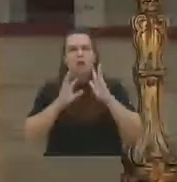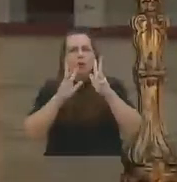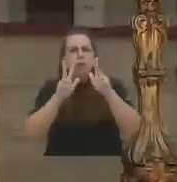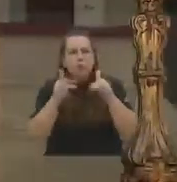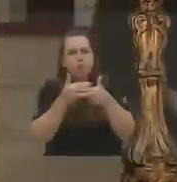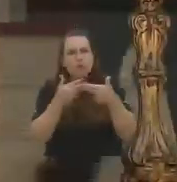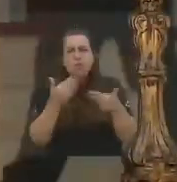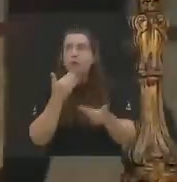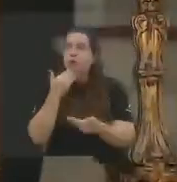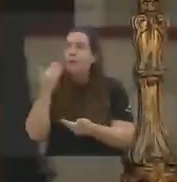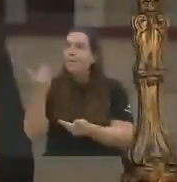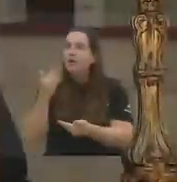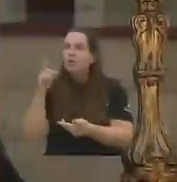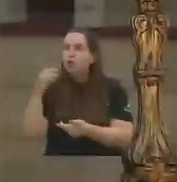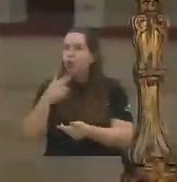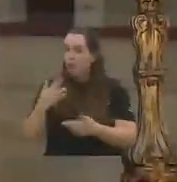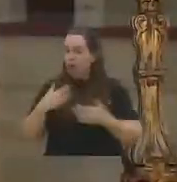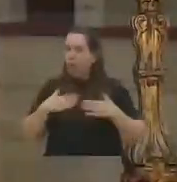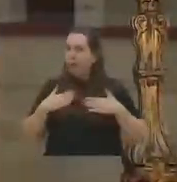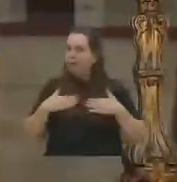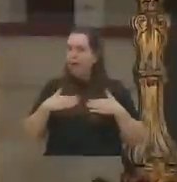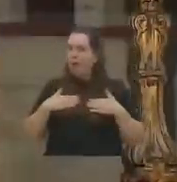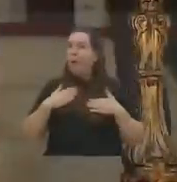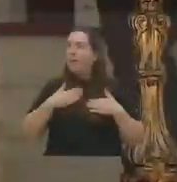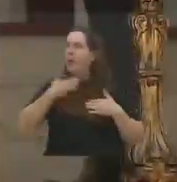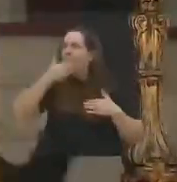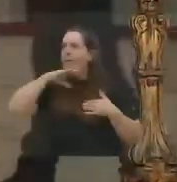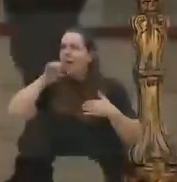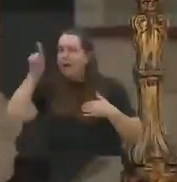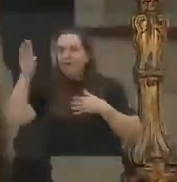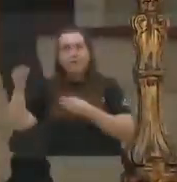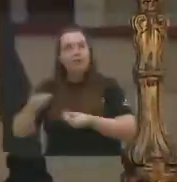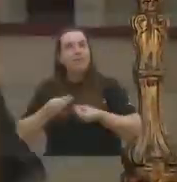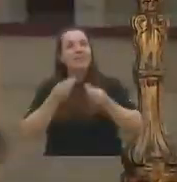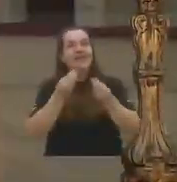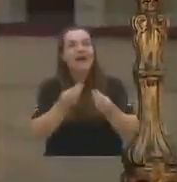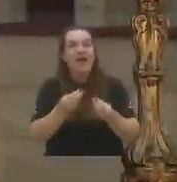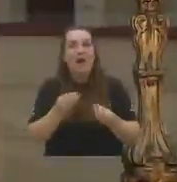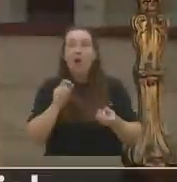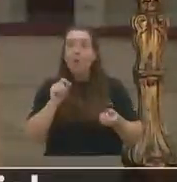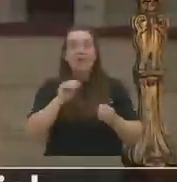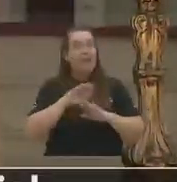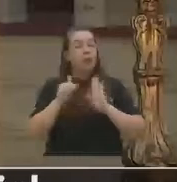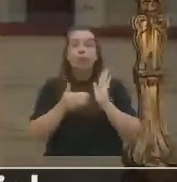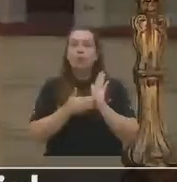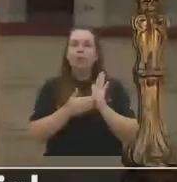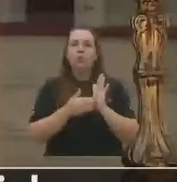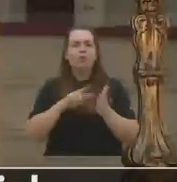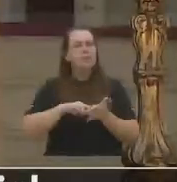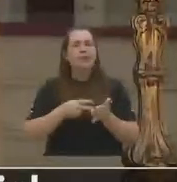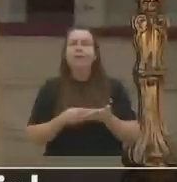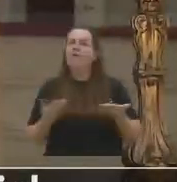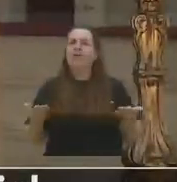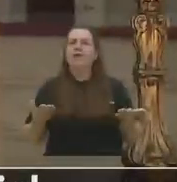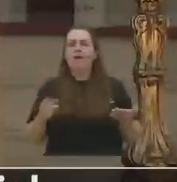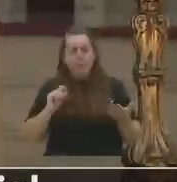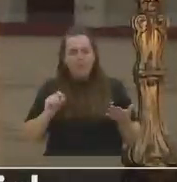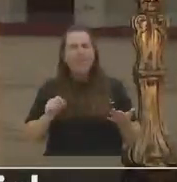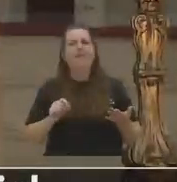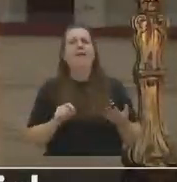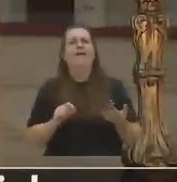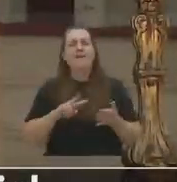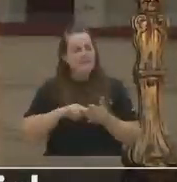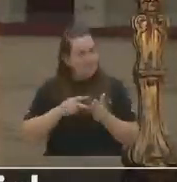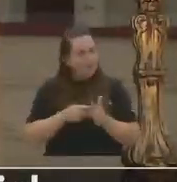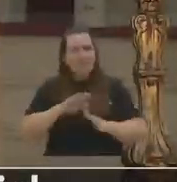pedirdes em meu nome, o Pai te concederá. O que é esse tudo, meus santos? O que é